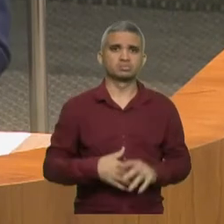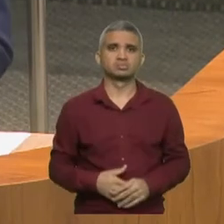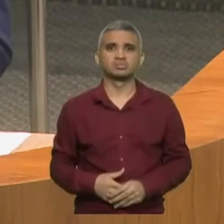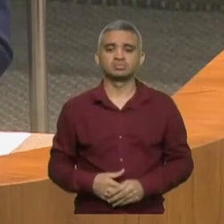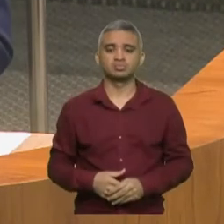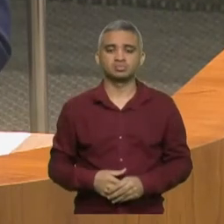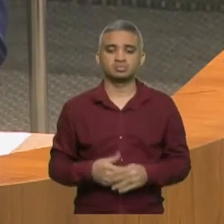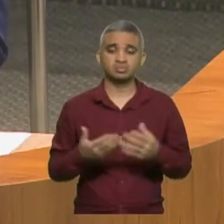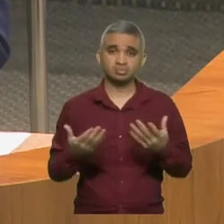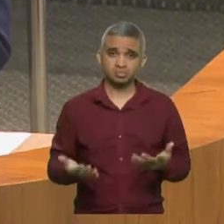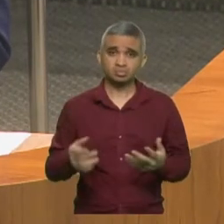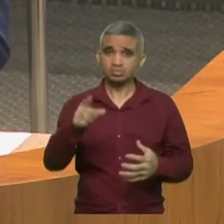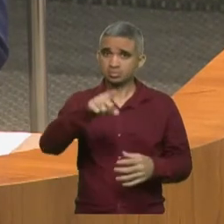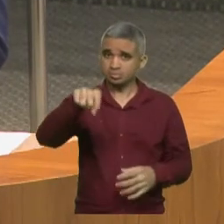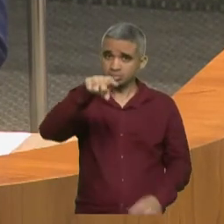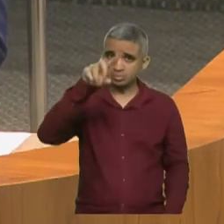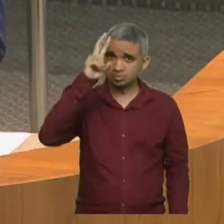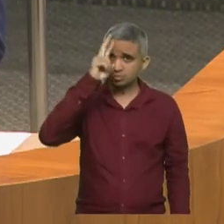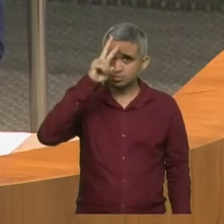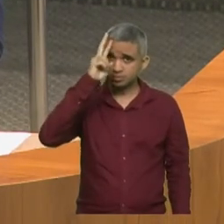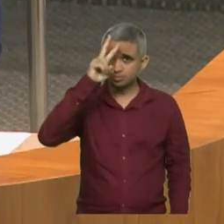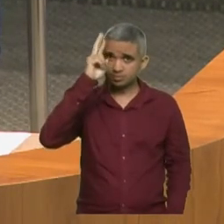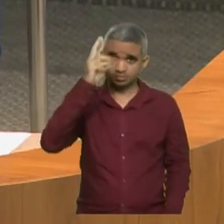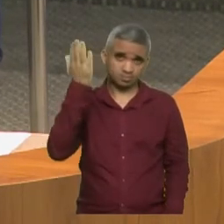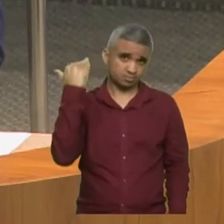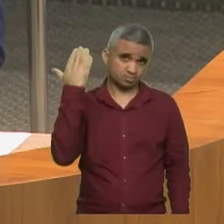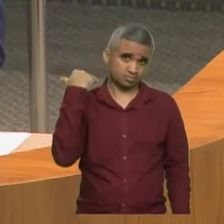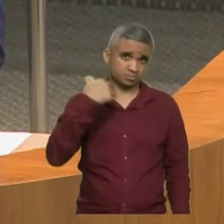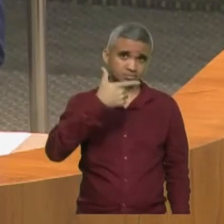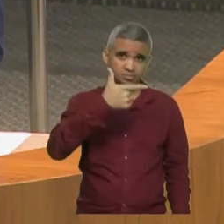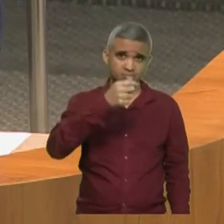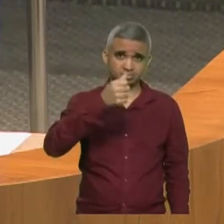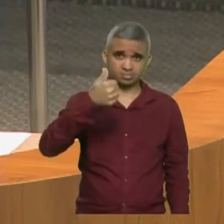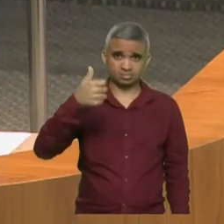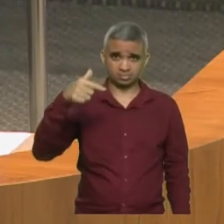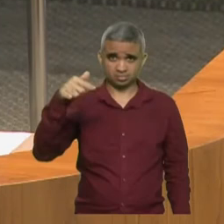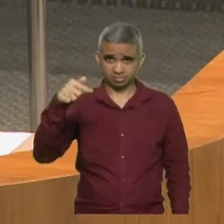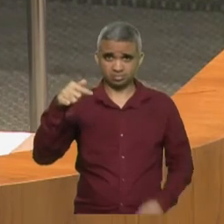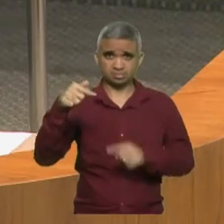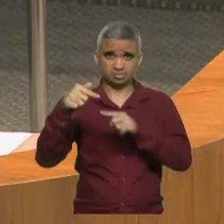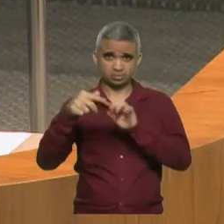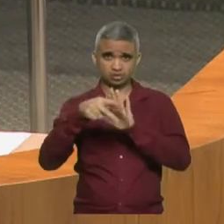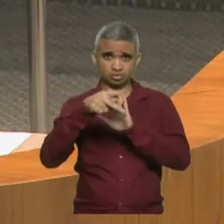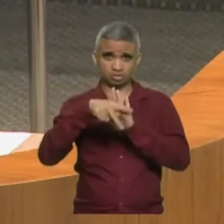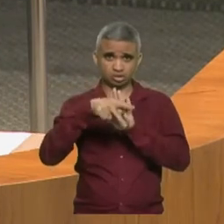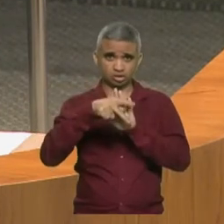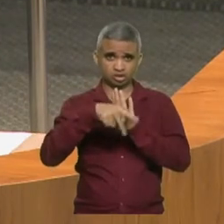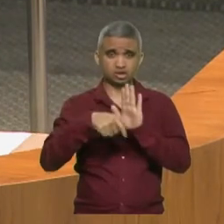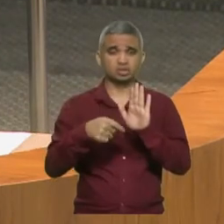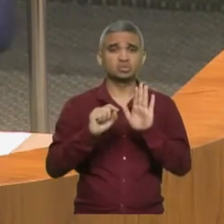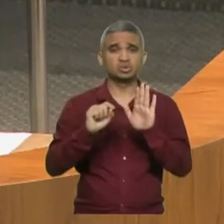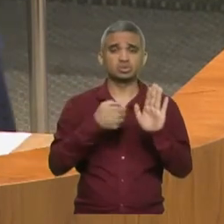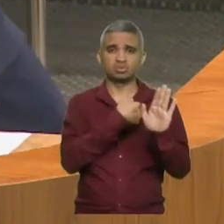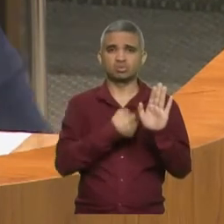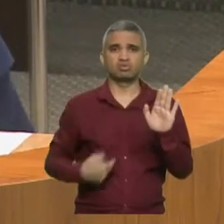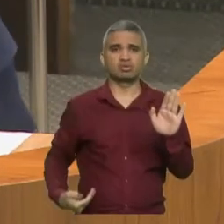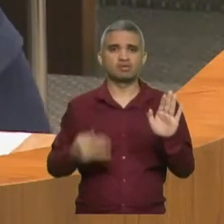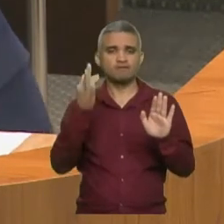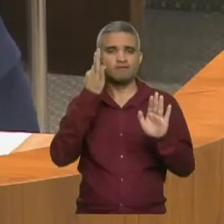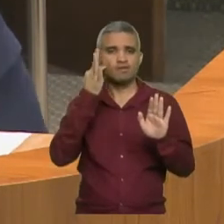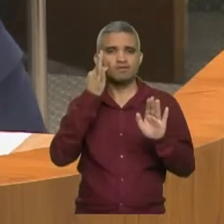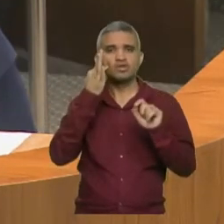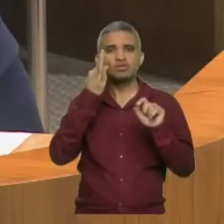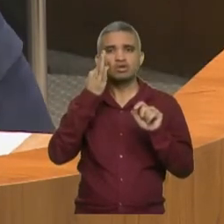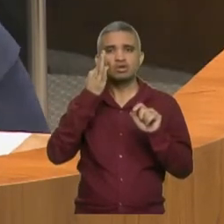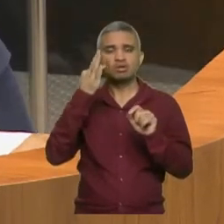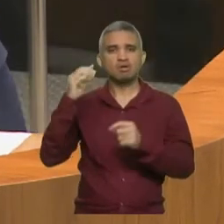de todos o que aconteceu em 2017 com esse projeto e, mais uma vez, a perseguição do governador Flávio Dino. Sancionou